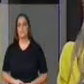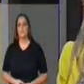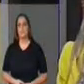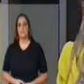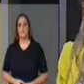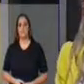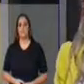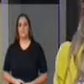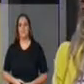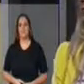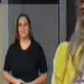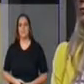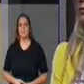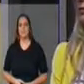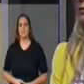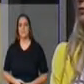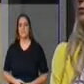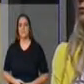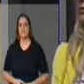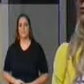o câncer de...